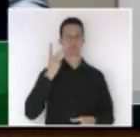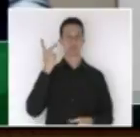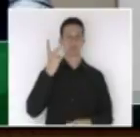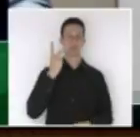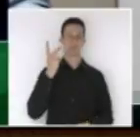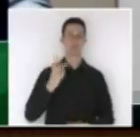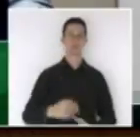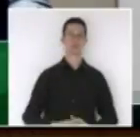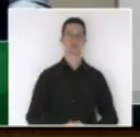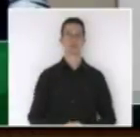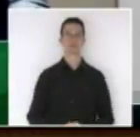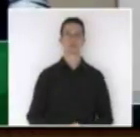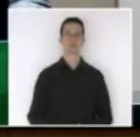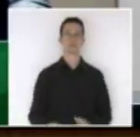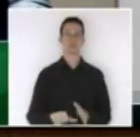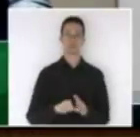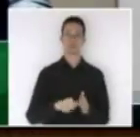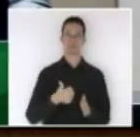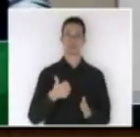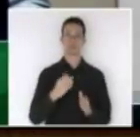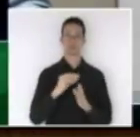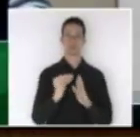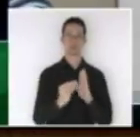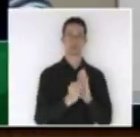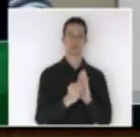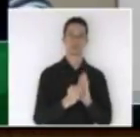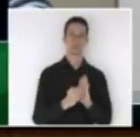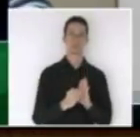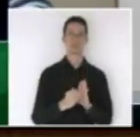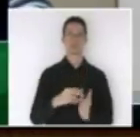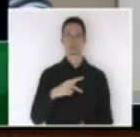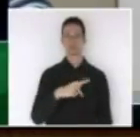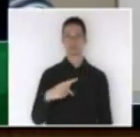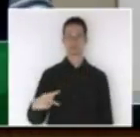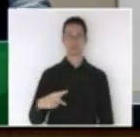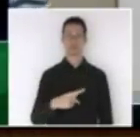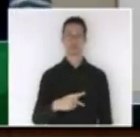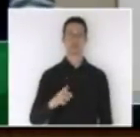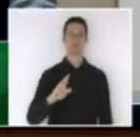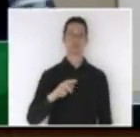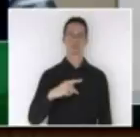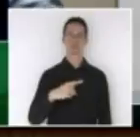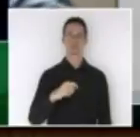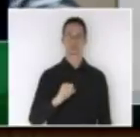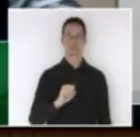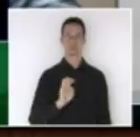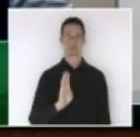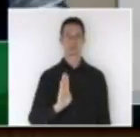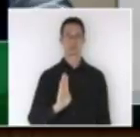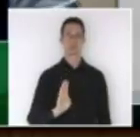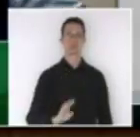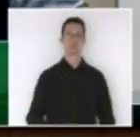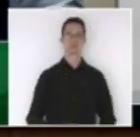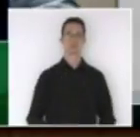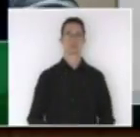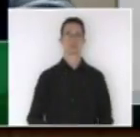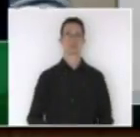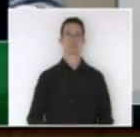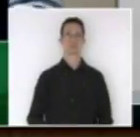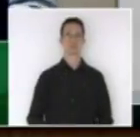Temos, primeiro, o bloco parlamentar PP-PR-PSB, onde fará